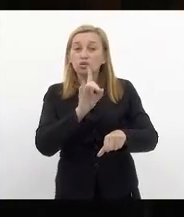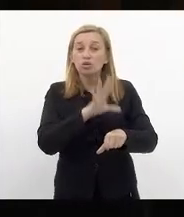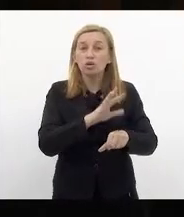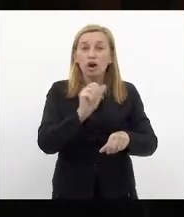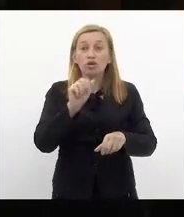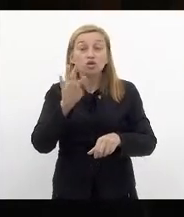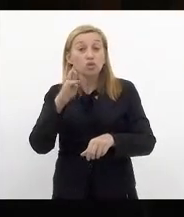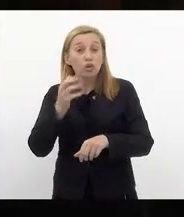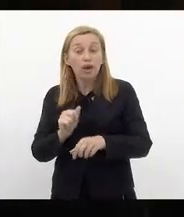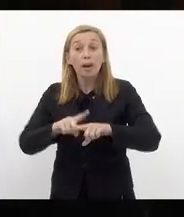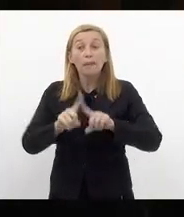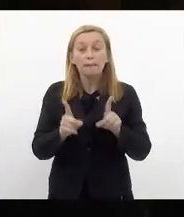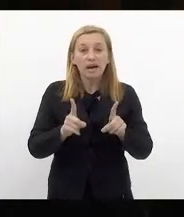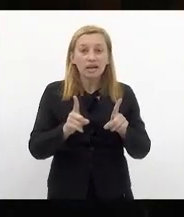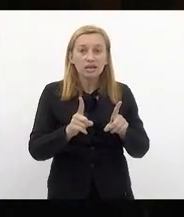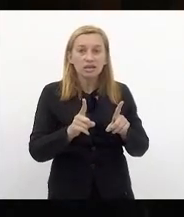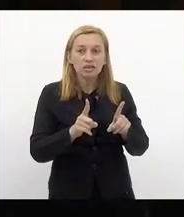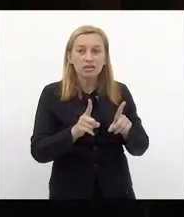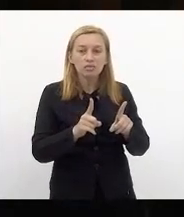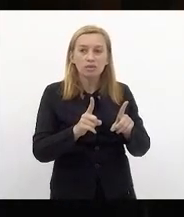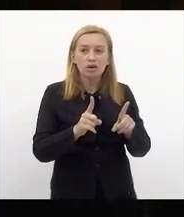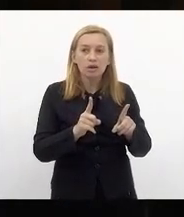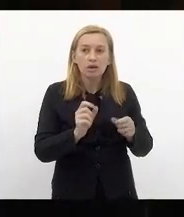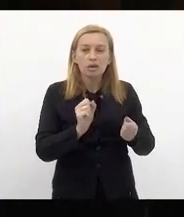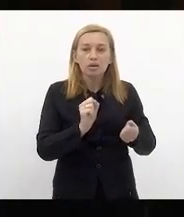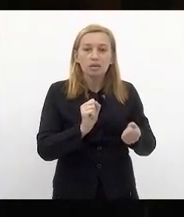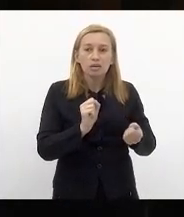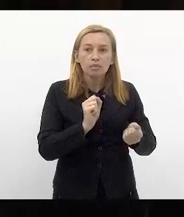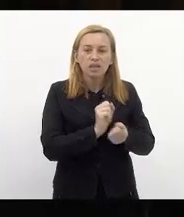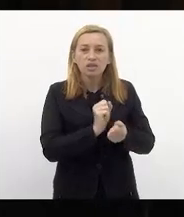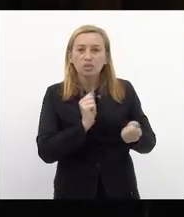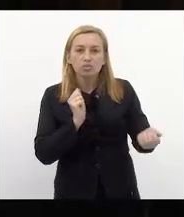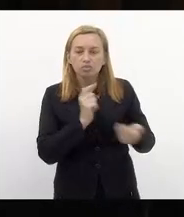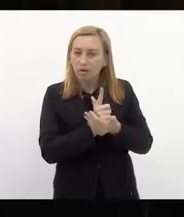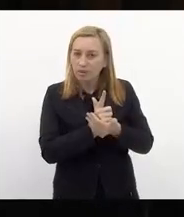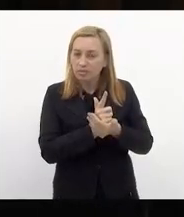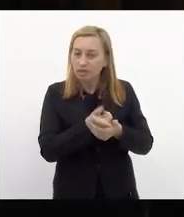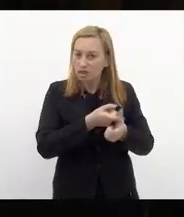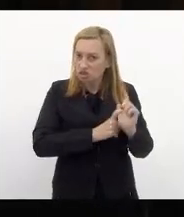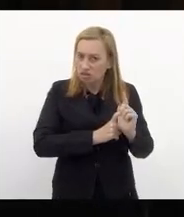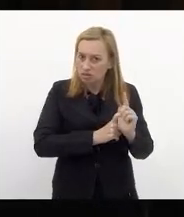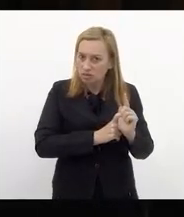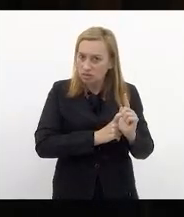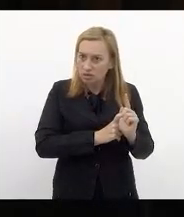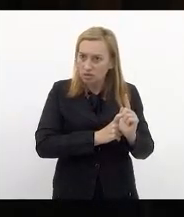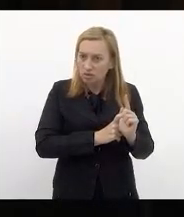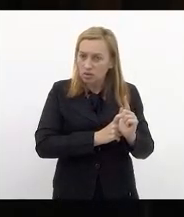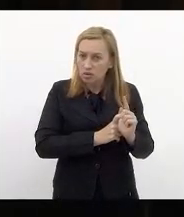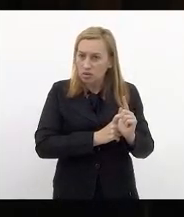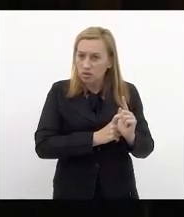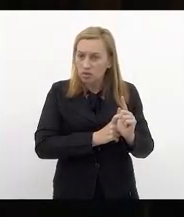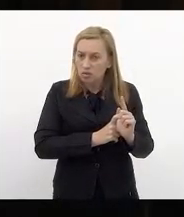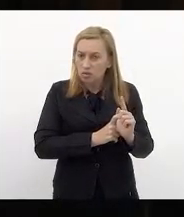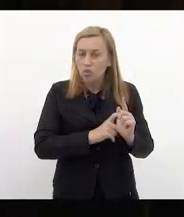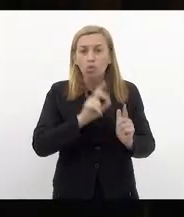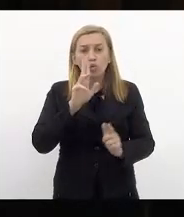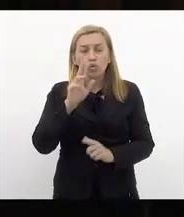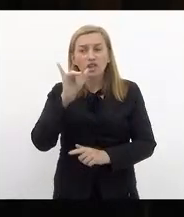auditoria, mas uma suspensão dos pagamentos dessa dívida. De forma até